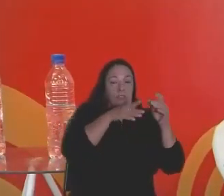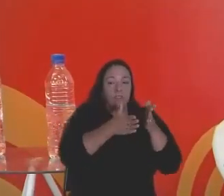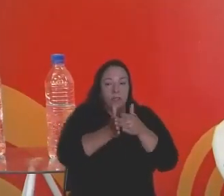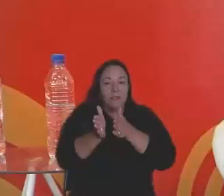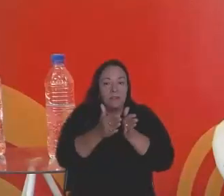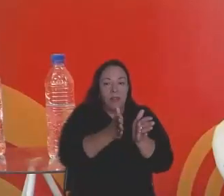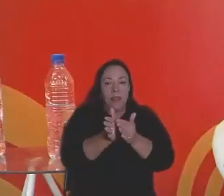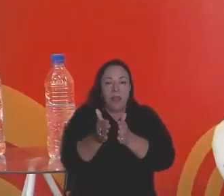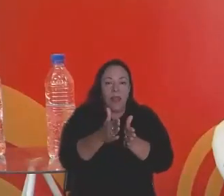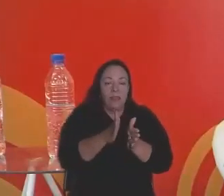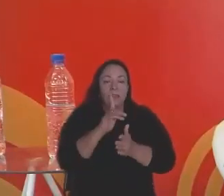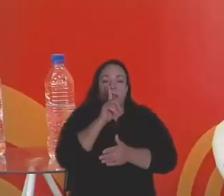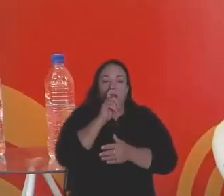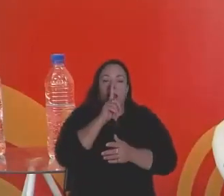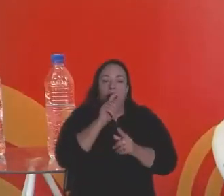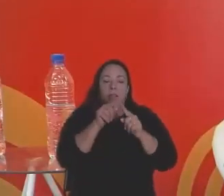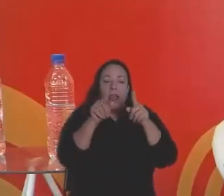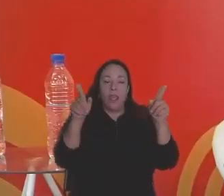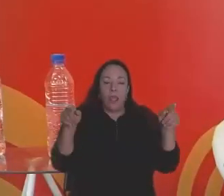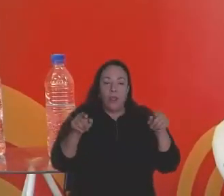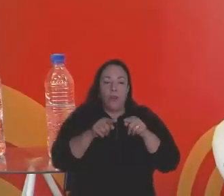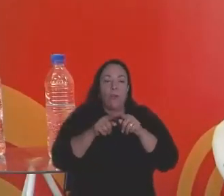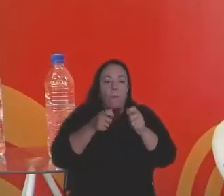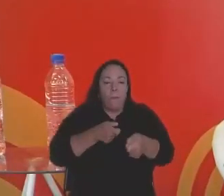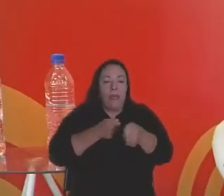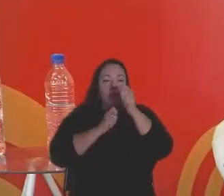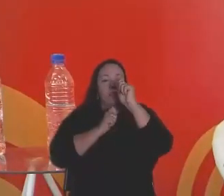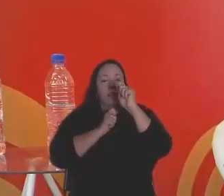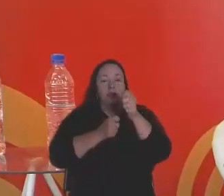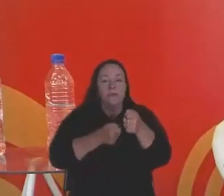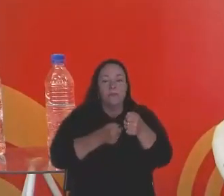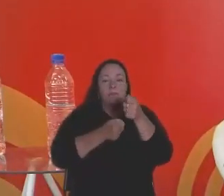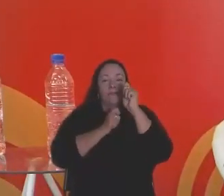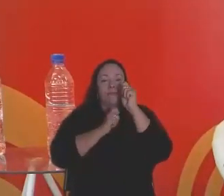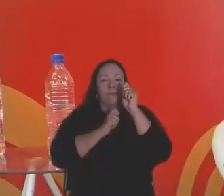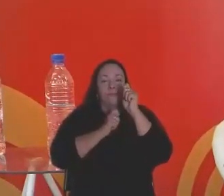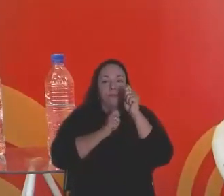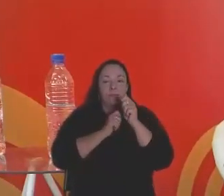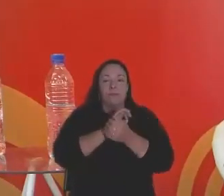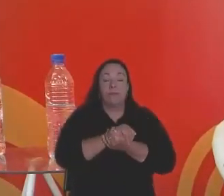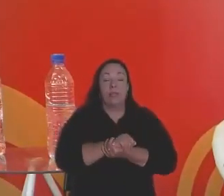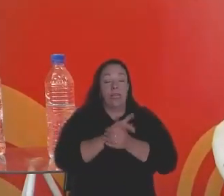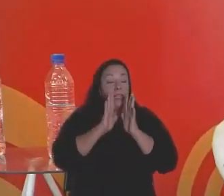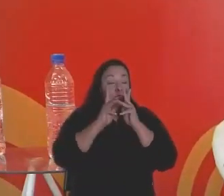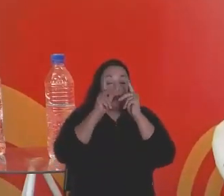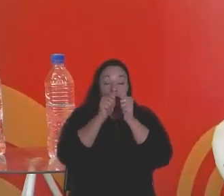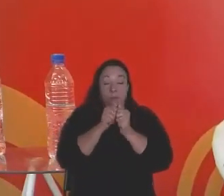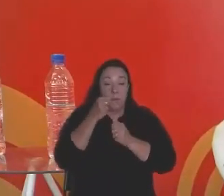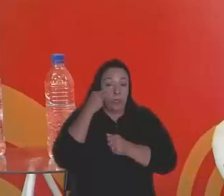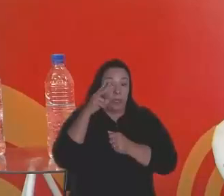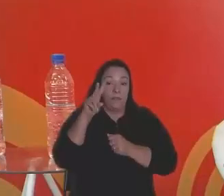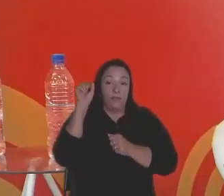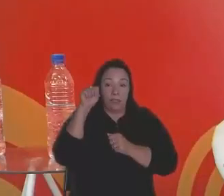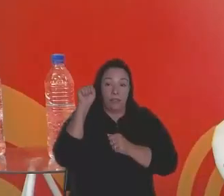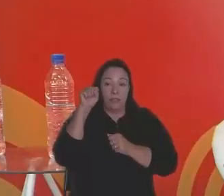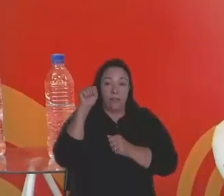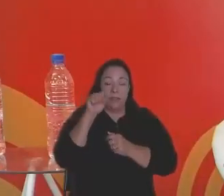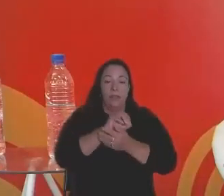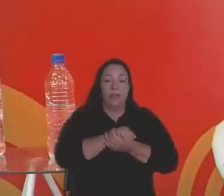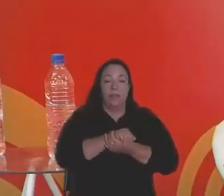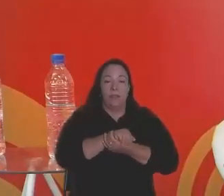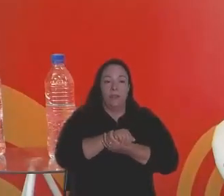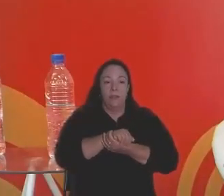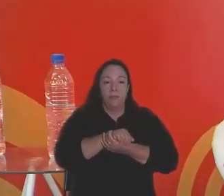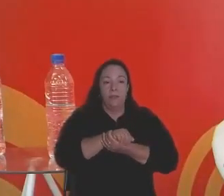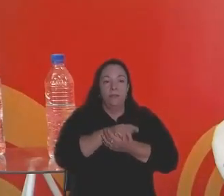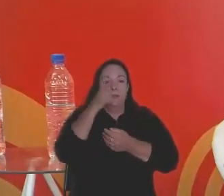quanto no próprio rio local ali pescando, né? Então, realmente, tem tudo a ver, sim,